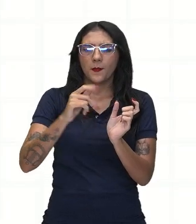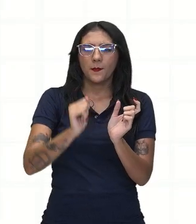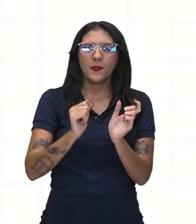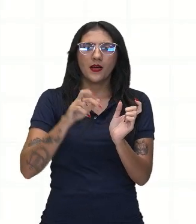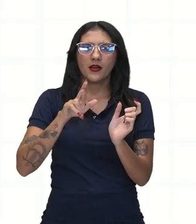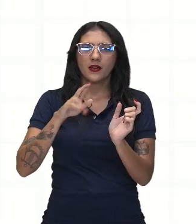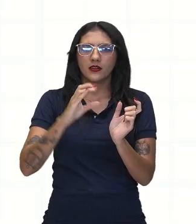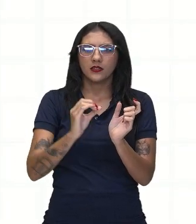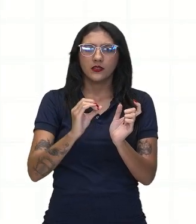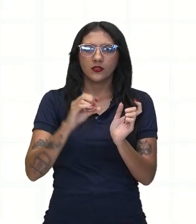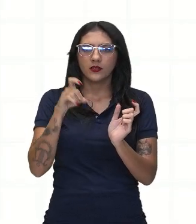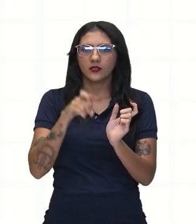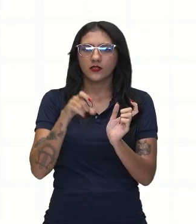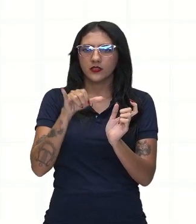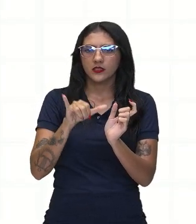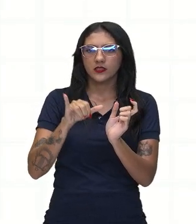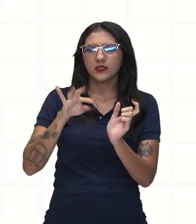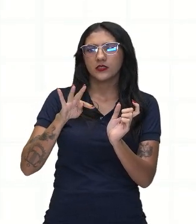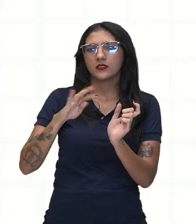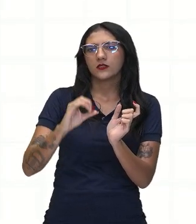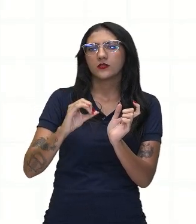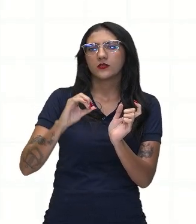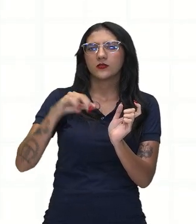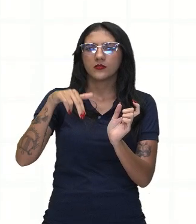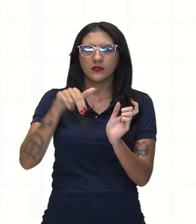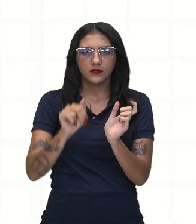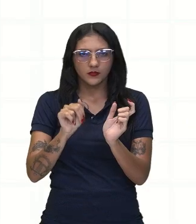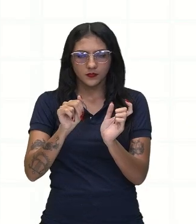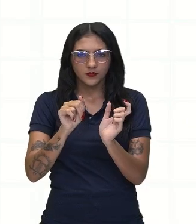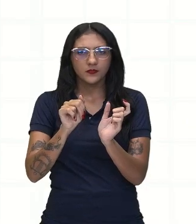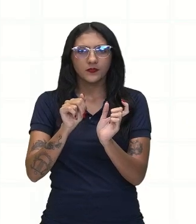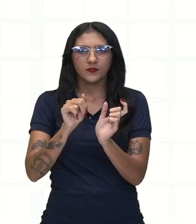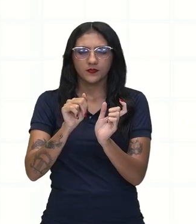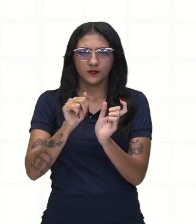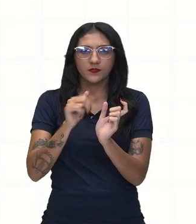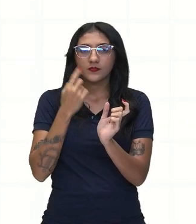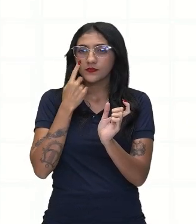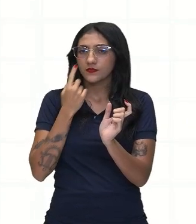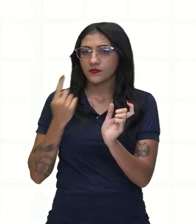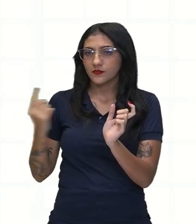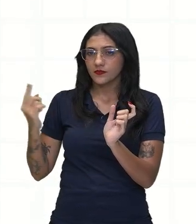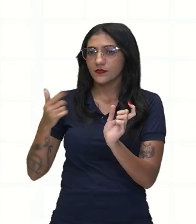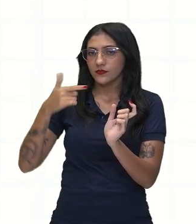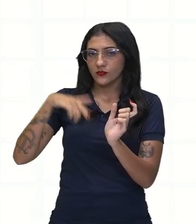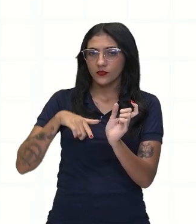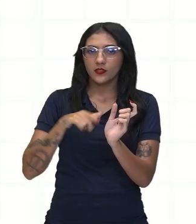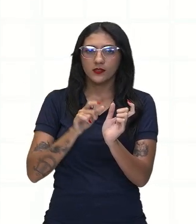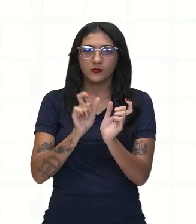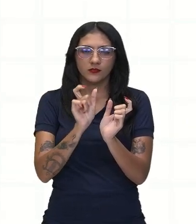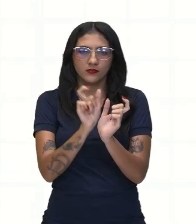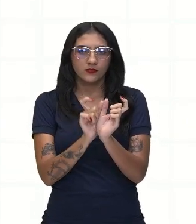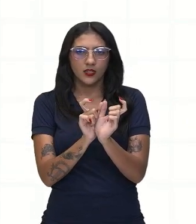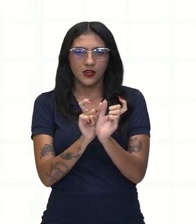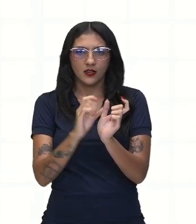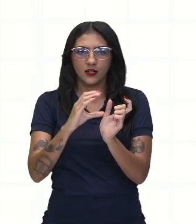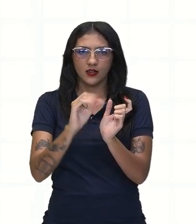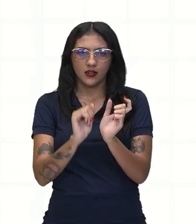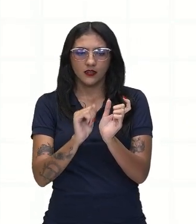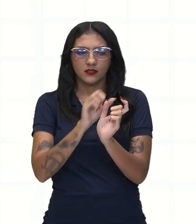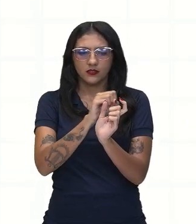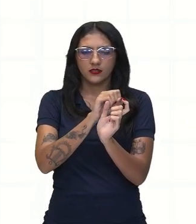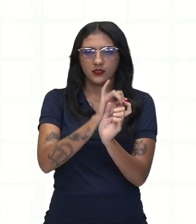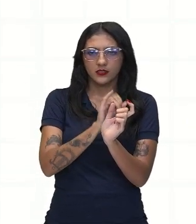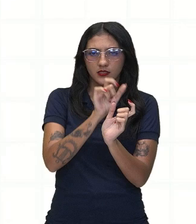eu chamo de paroxítona. Última sílaba, né? Penúltima